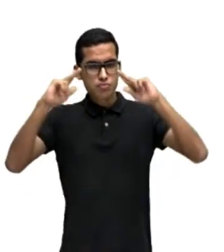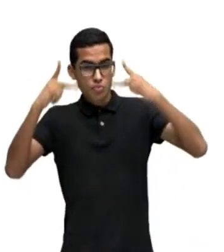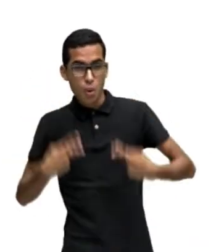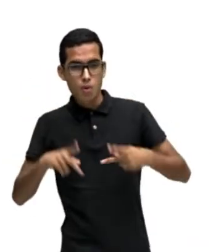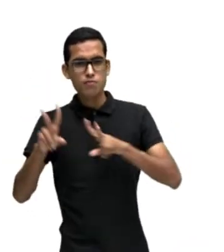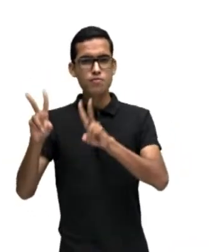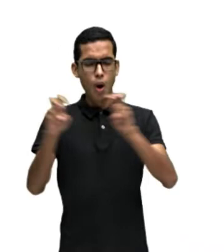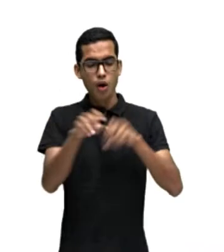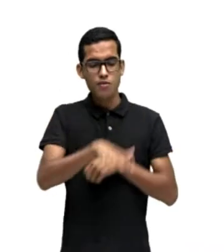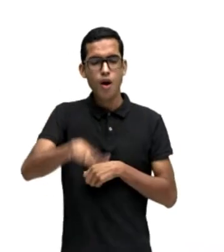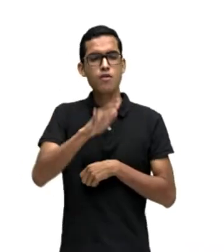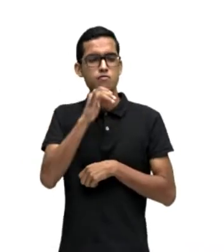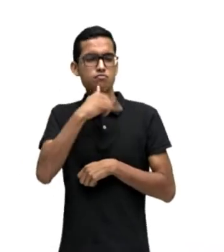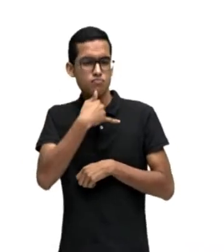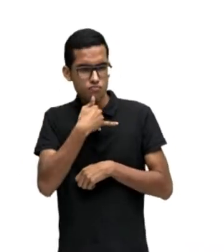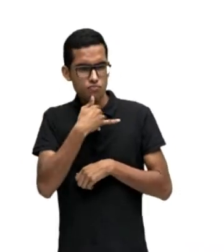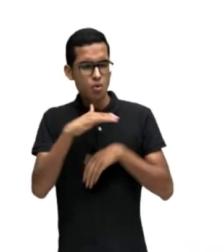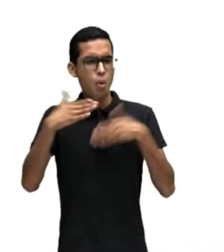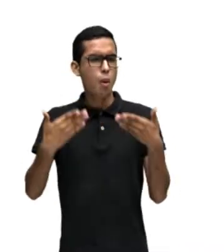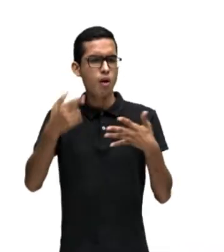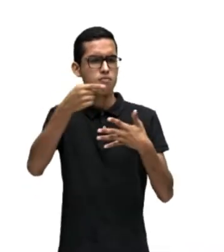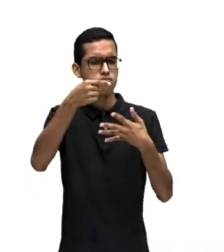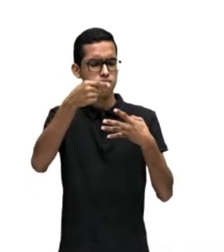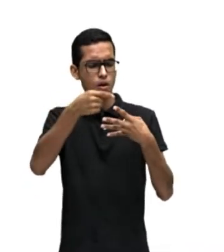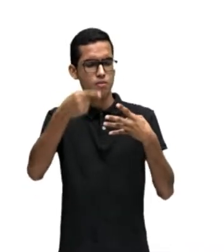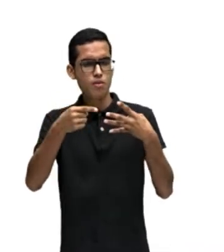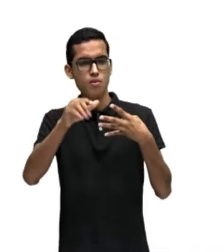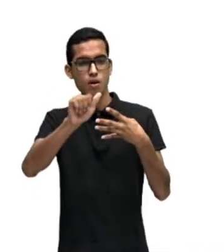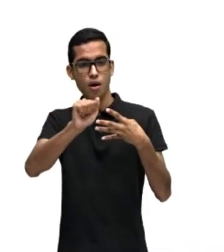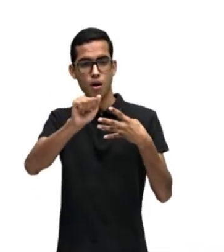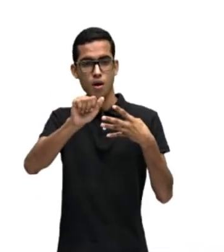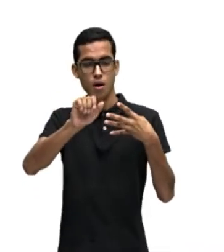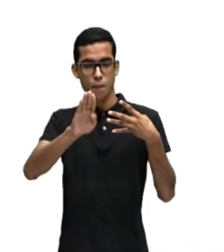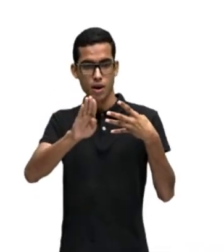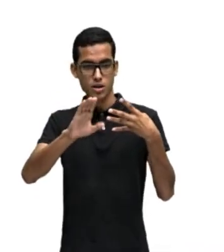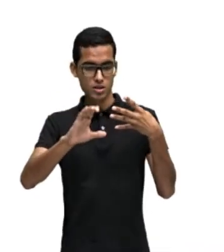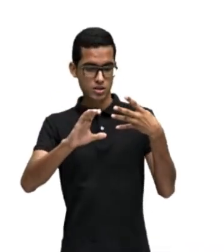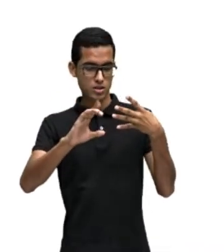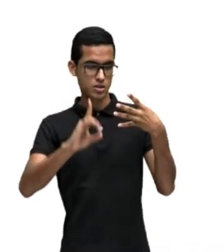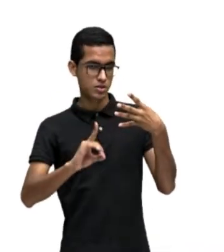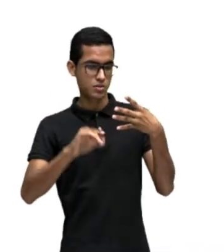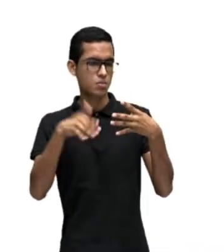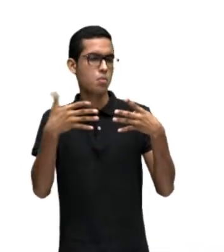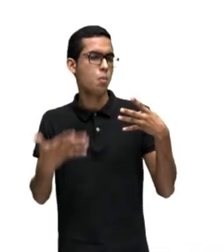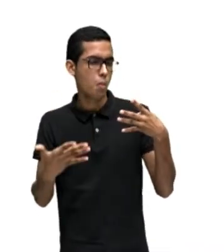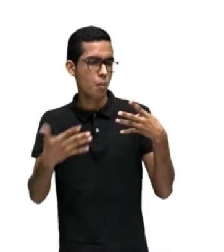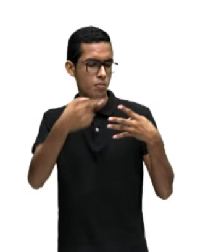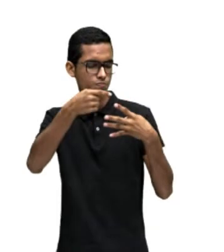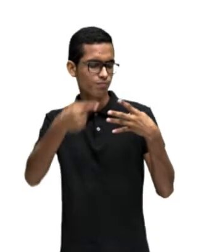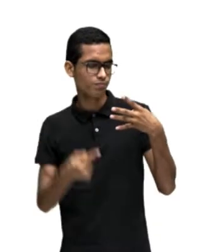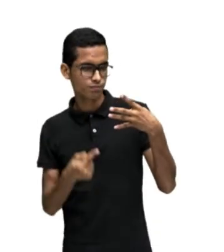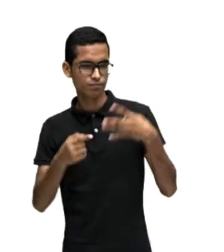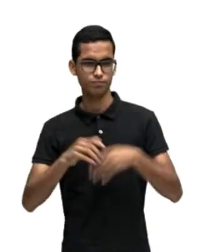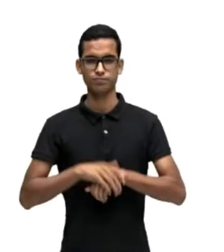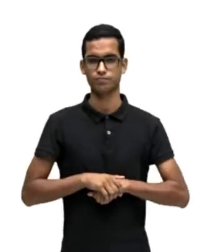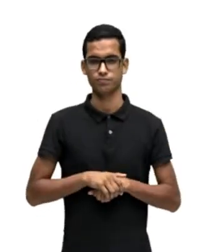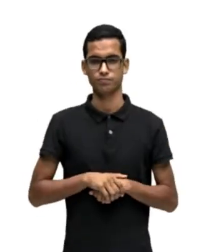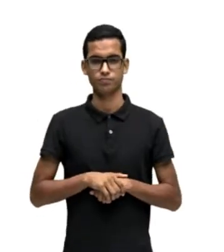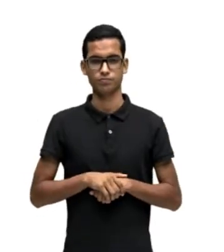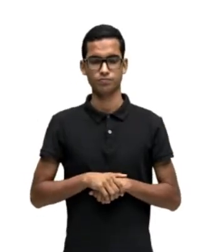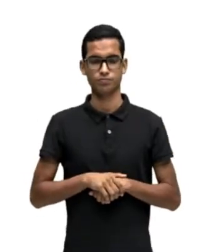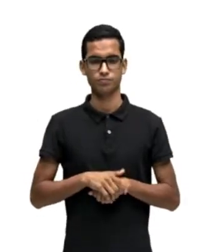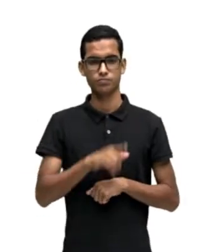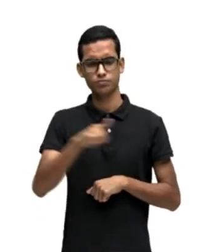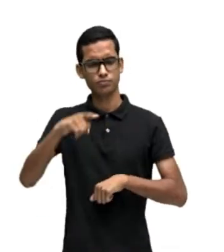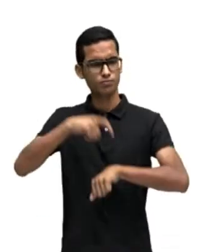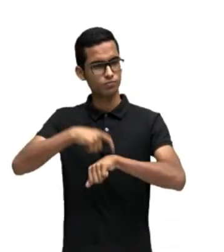tema geral triste. A gente está falando da comédia, do drama, do alto ou da ópera. Então, vocês